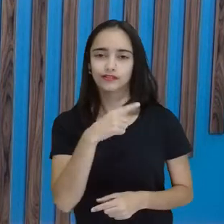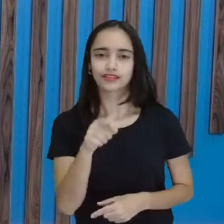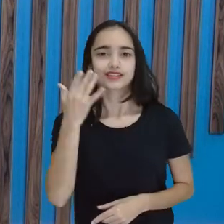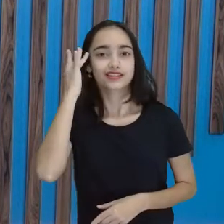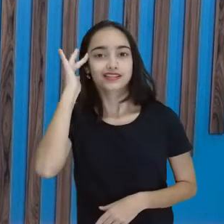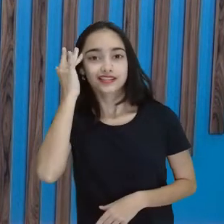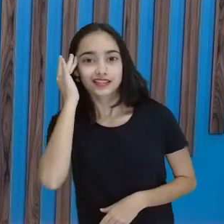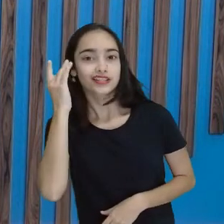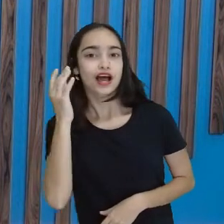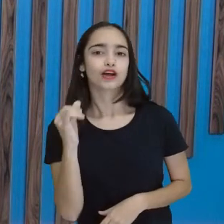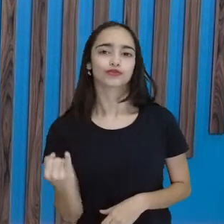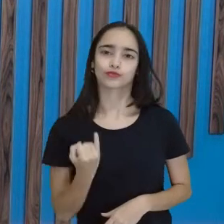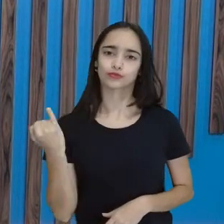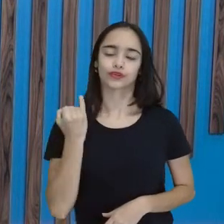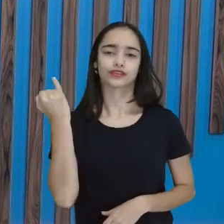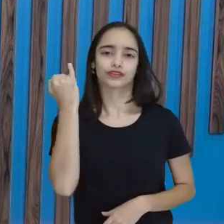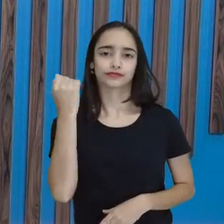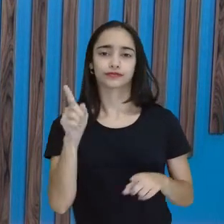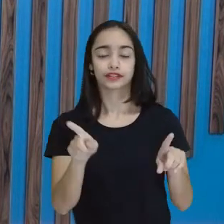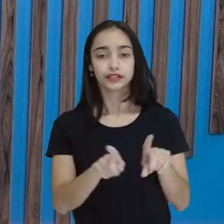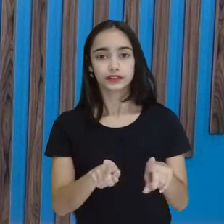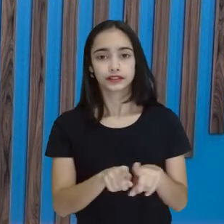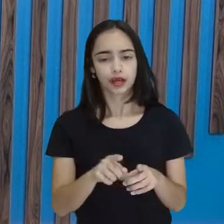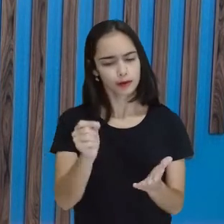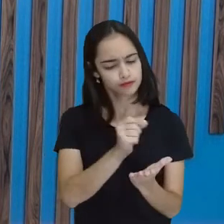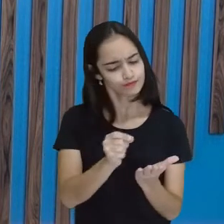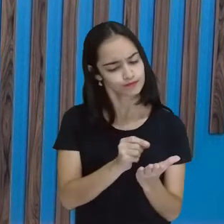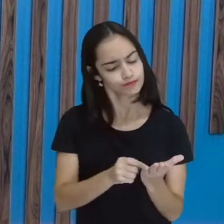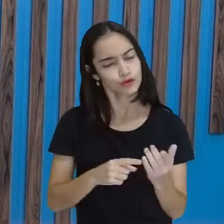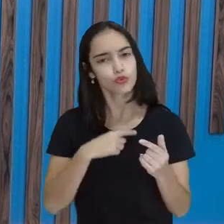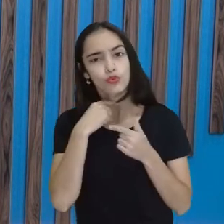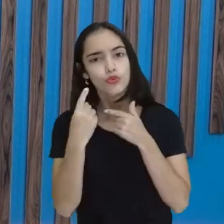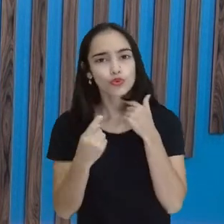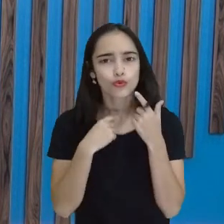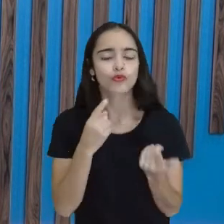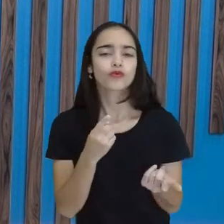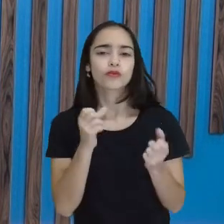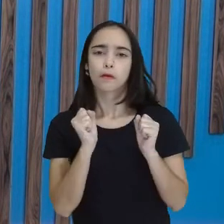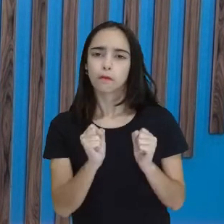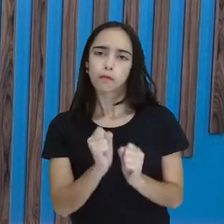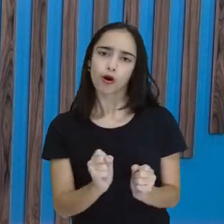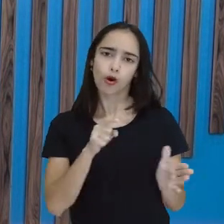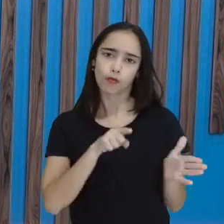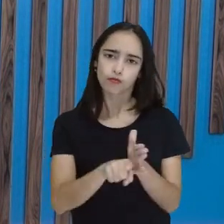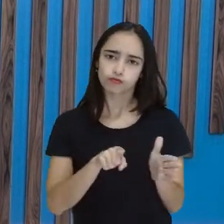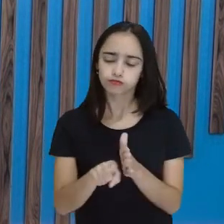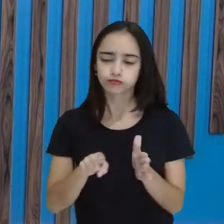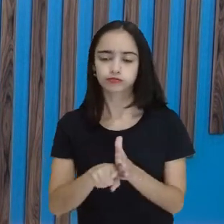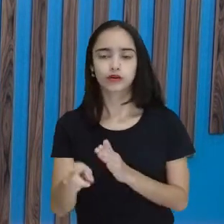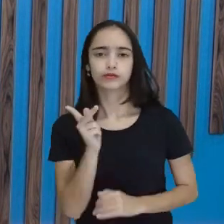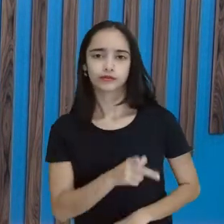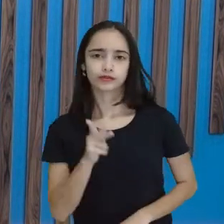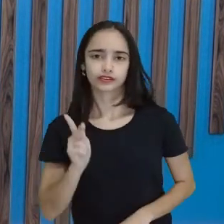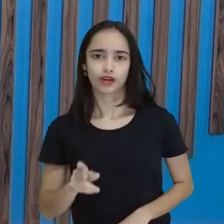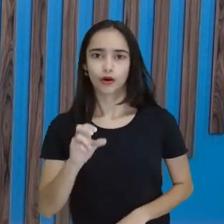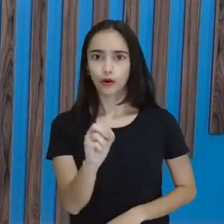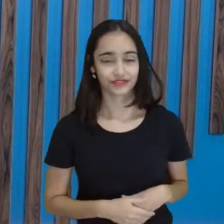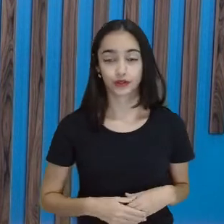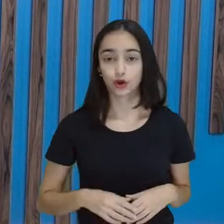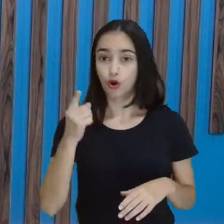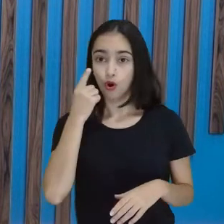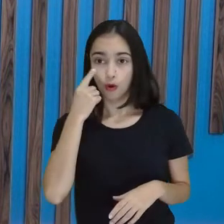prontinho, esperando começar a aula da professora Esther. Verdade, professora Mauricéia. A aula está bem interessante e eu tenho certeza